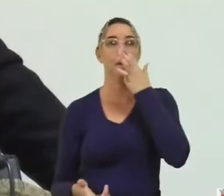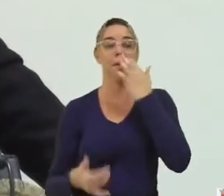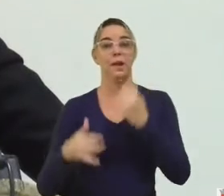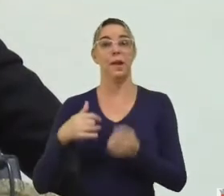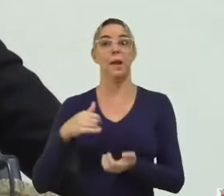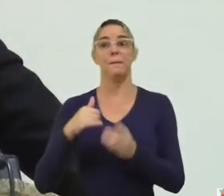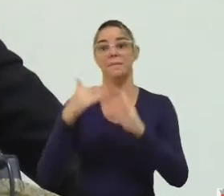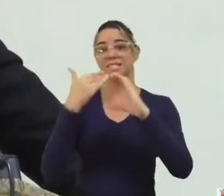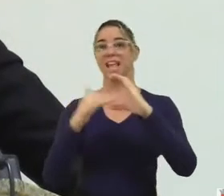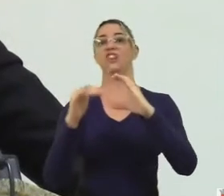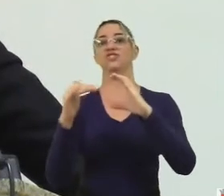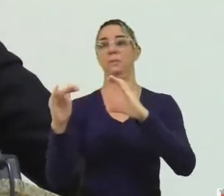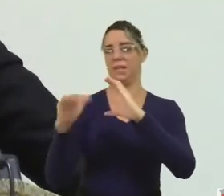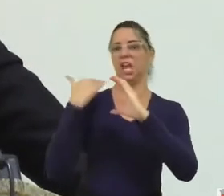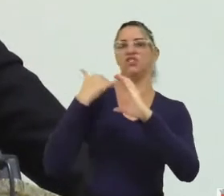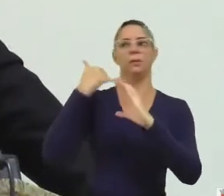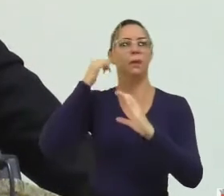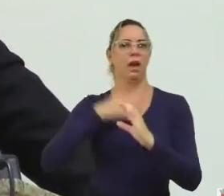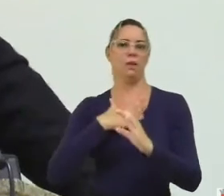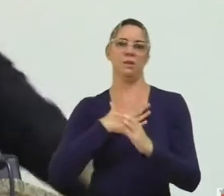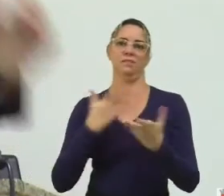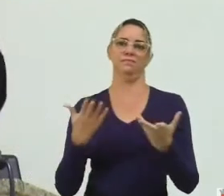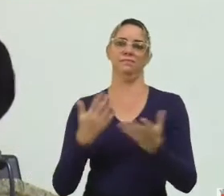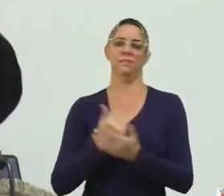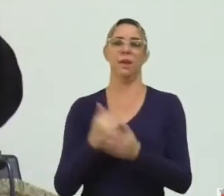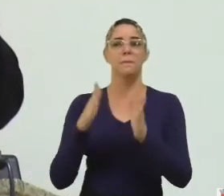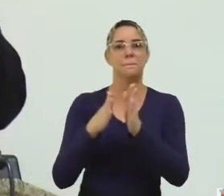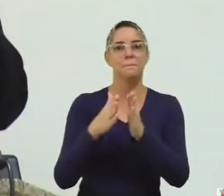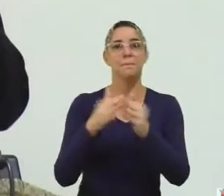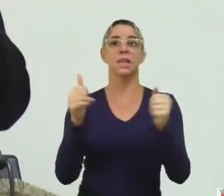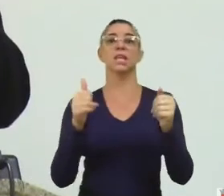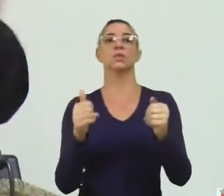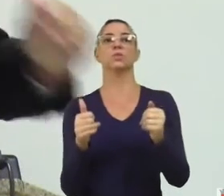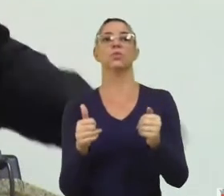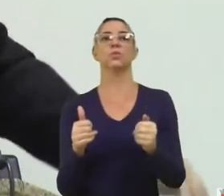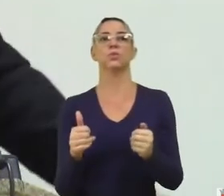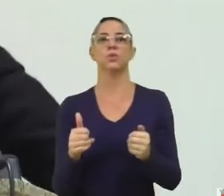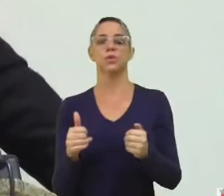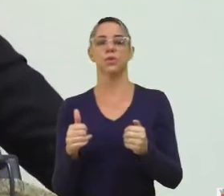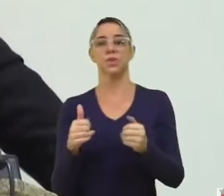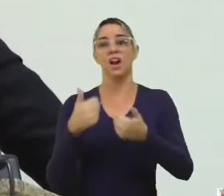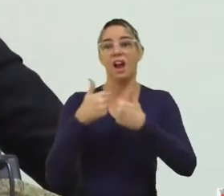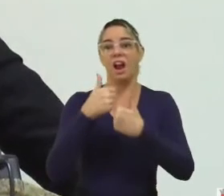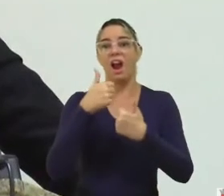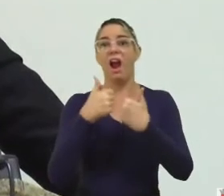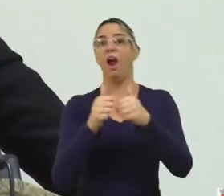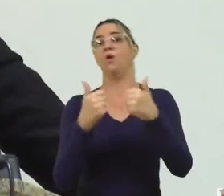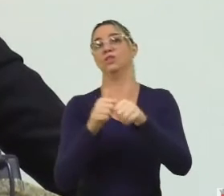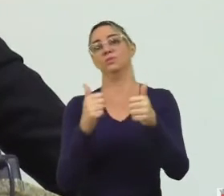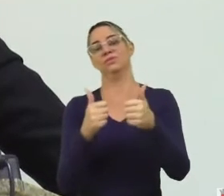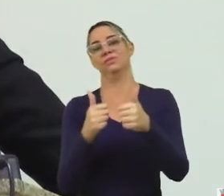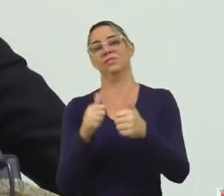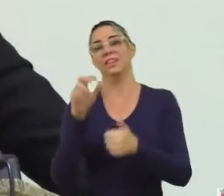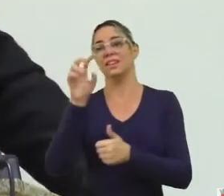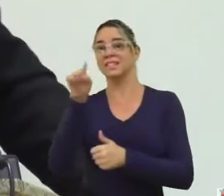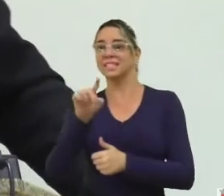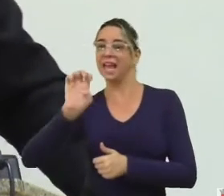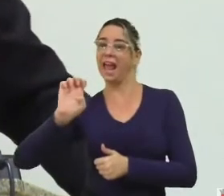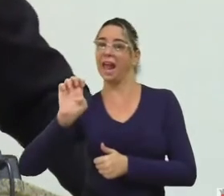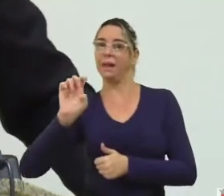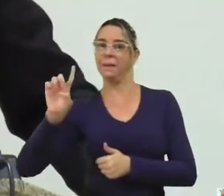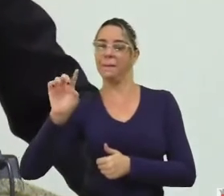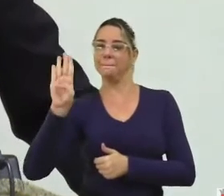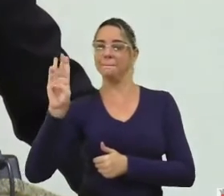passar aqui já solicitando essa questão do transporte ali dos eventos.